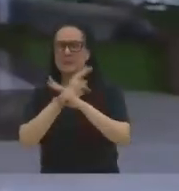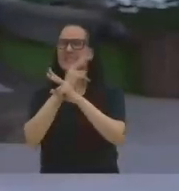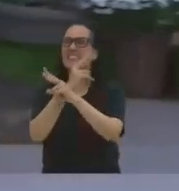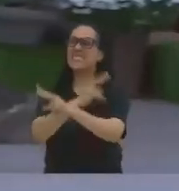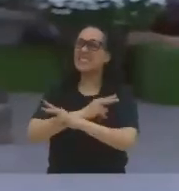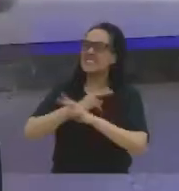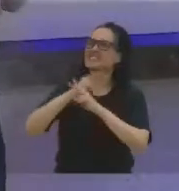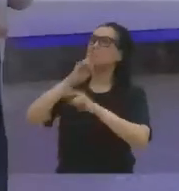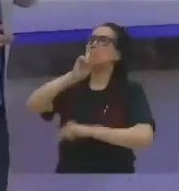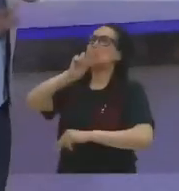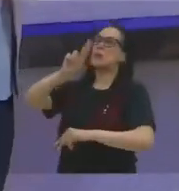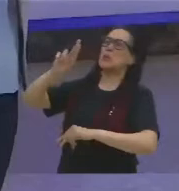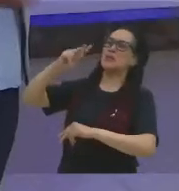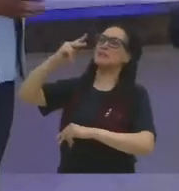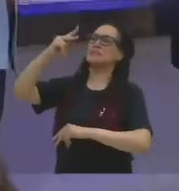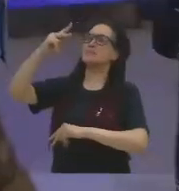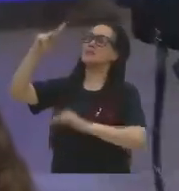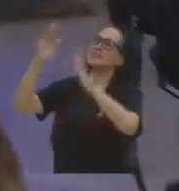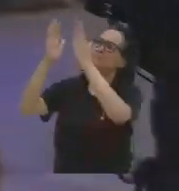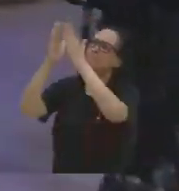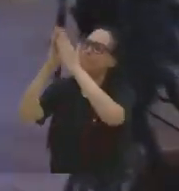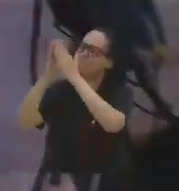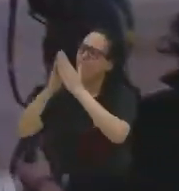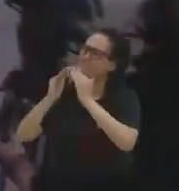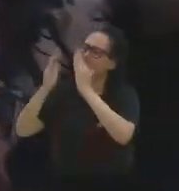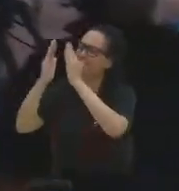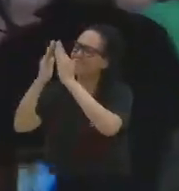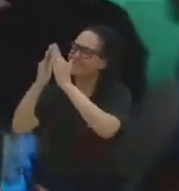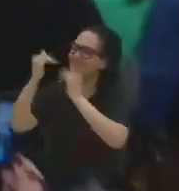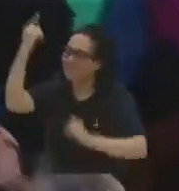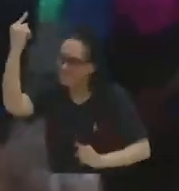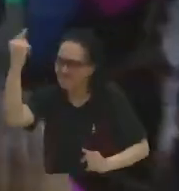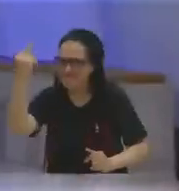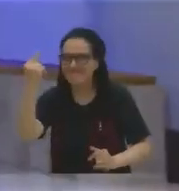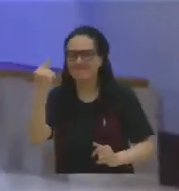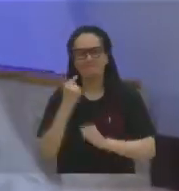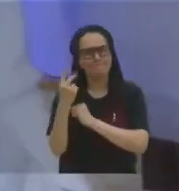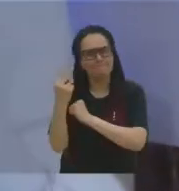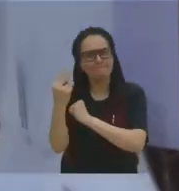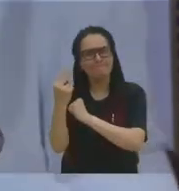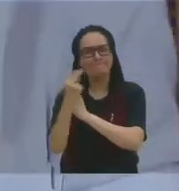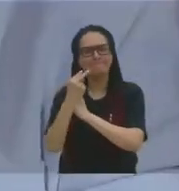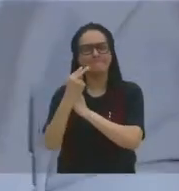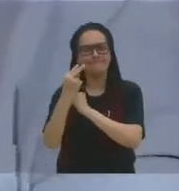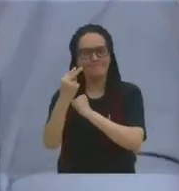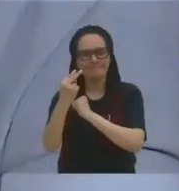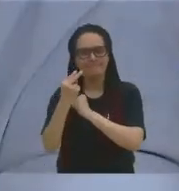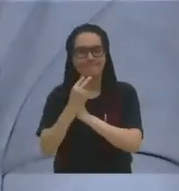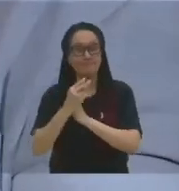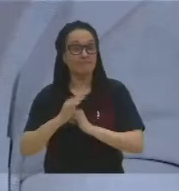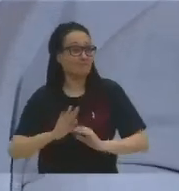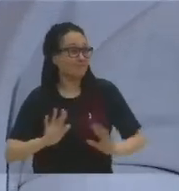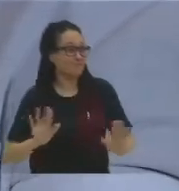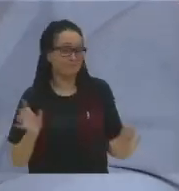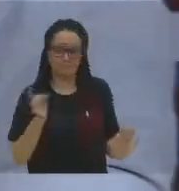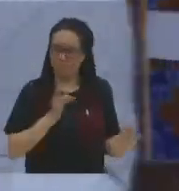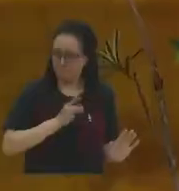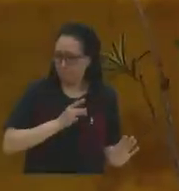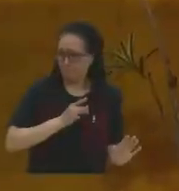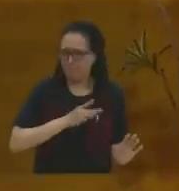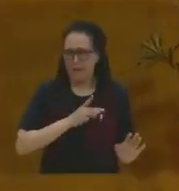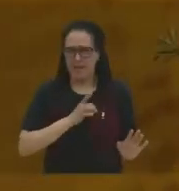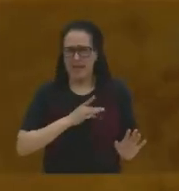eu clamarei, ele me guardará. Não temo mais